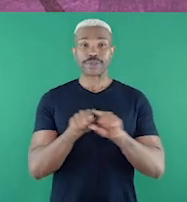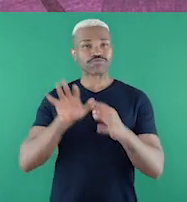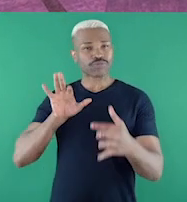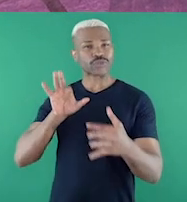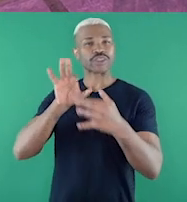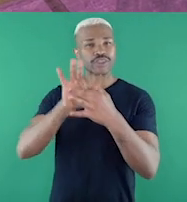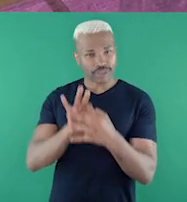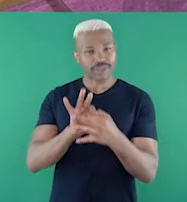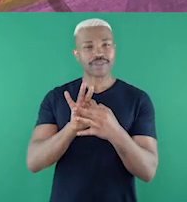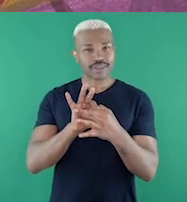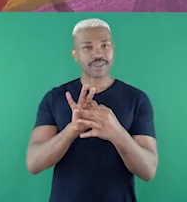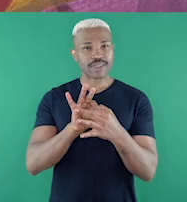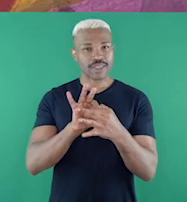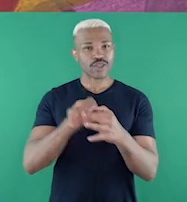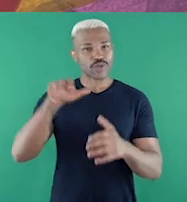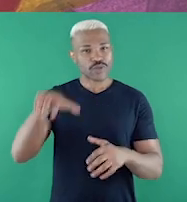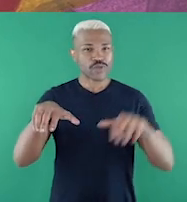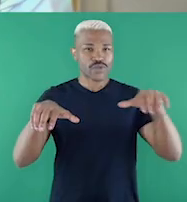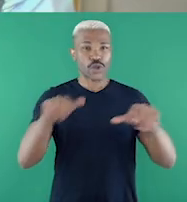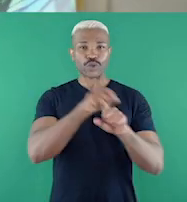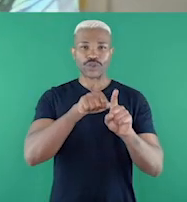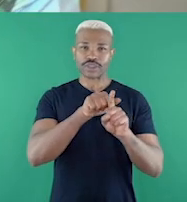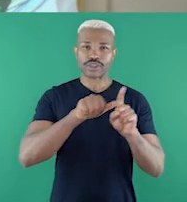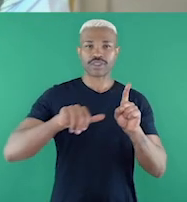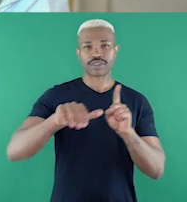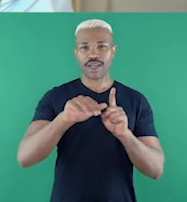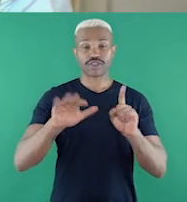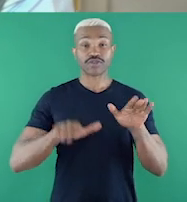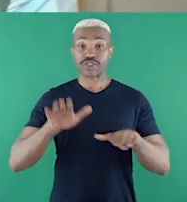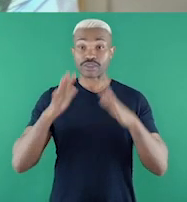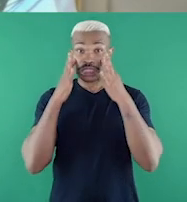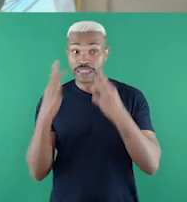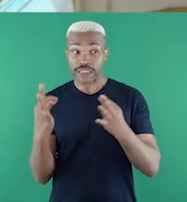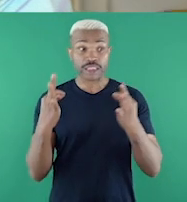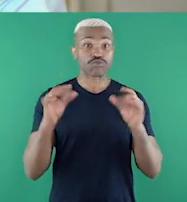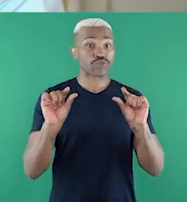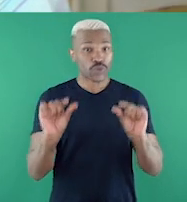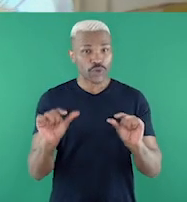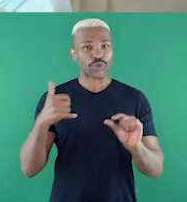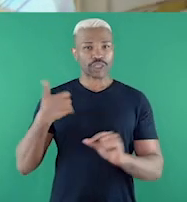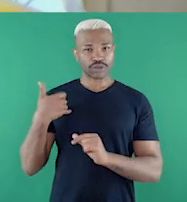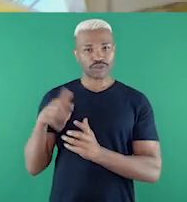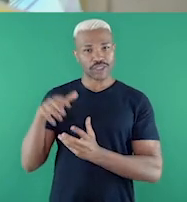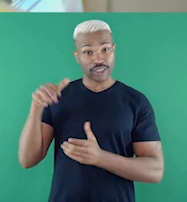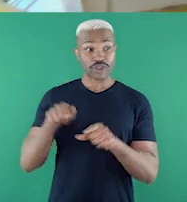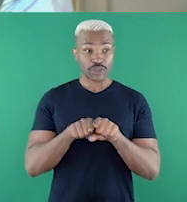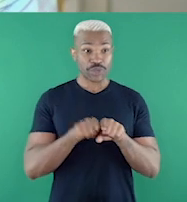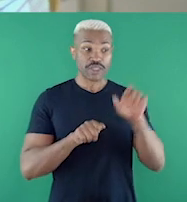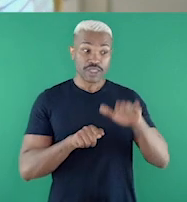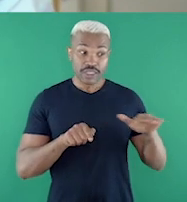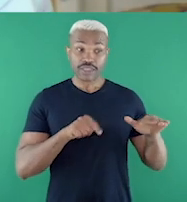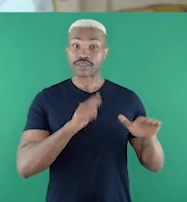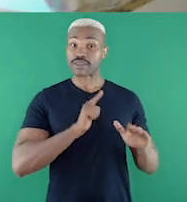conexão entre duas categorias da sociedade que muitas vezes são pouco ouvidas, que justamente são os mais velhos e as crianças, que têm os